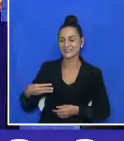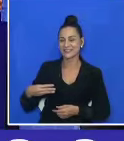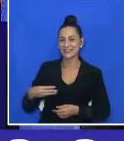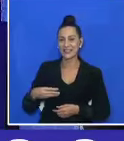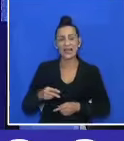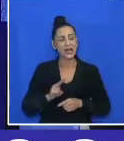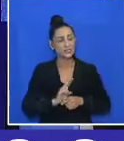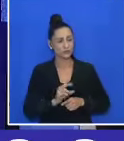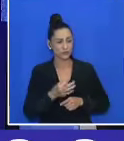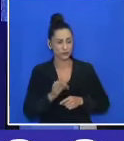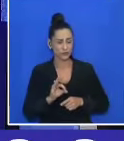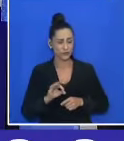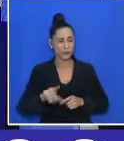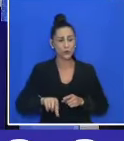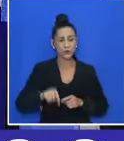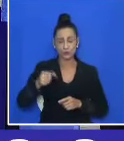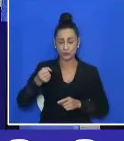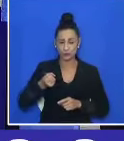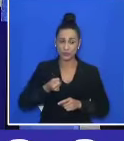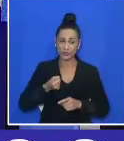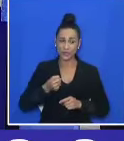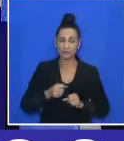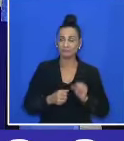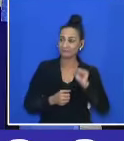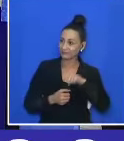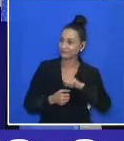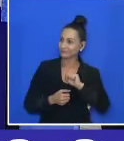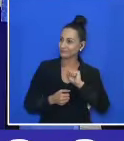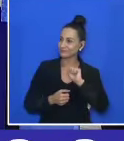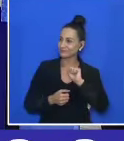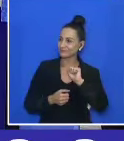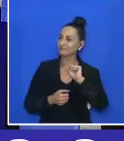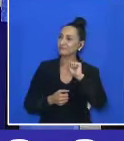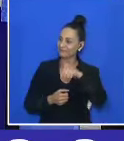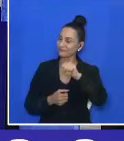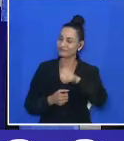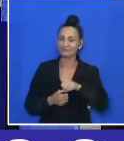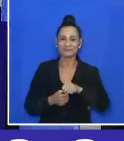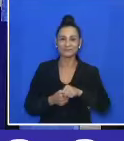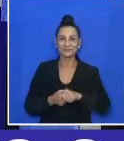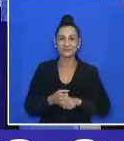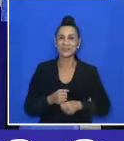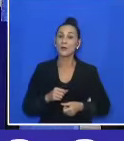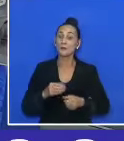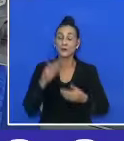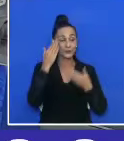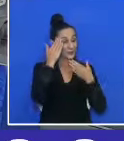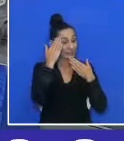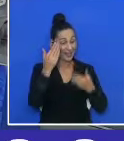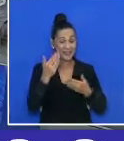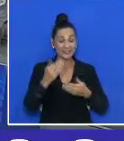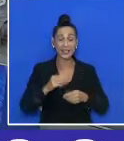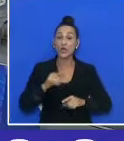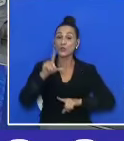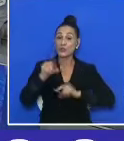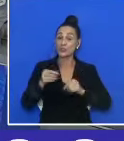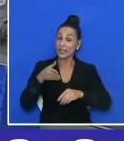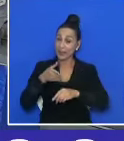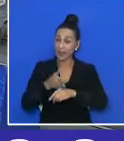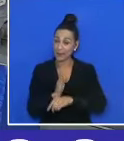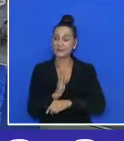53. As auditoras confirmam as bolas sorteadas? Sim, confirmo. Sim, confirmo. Muito obrigada.